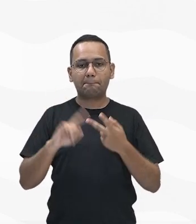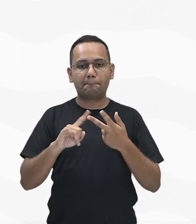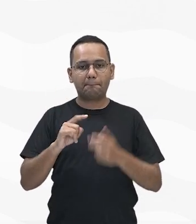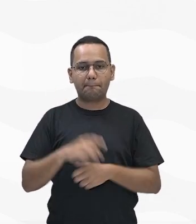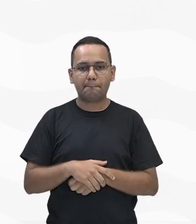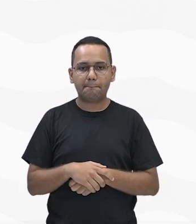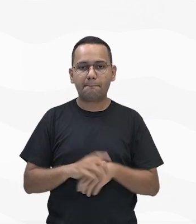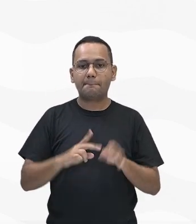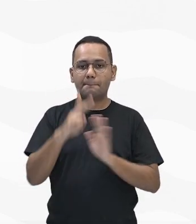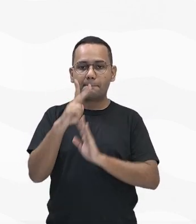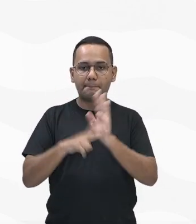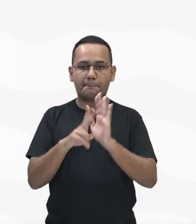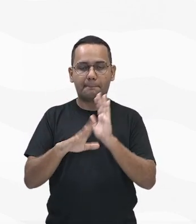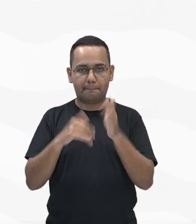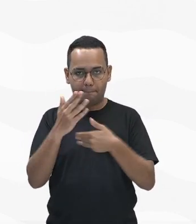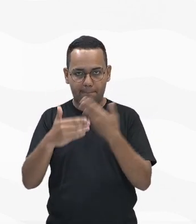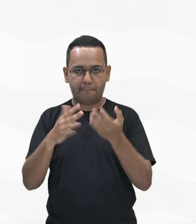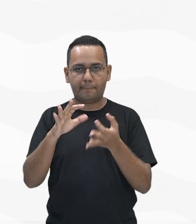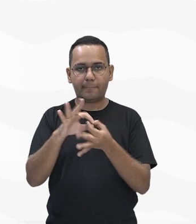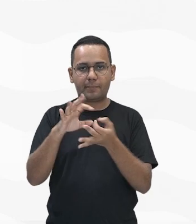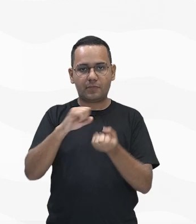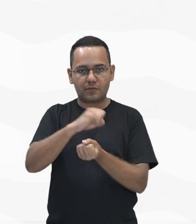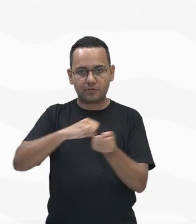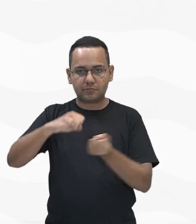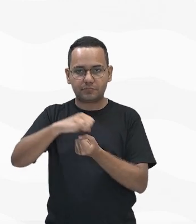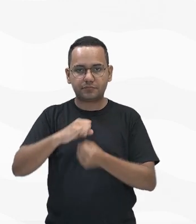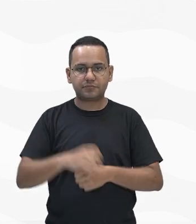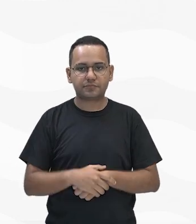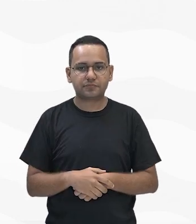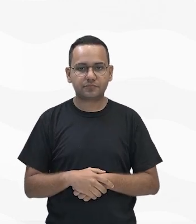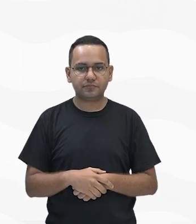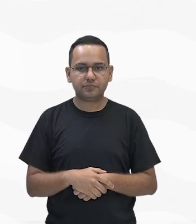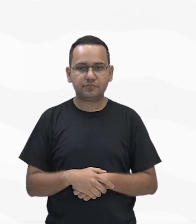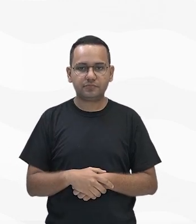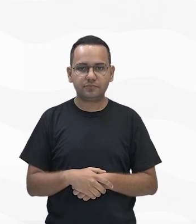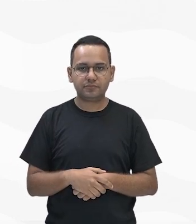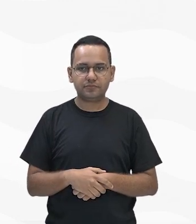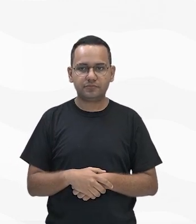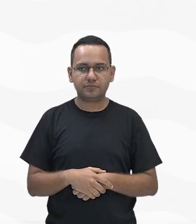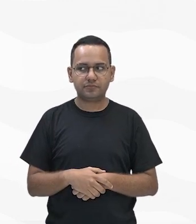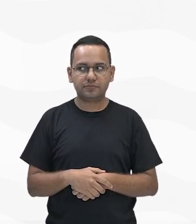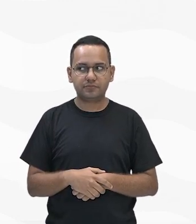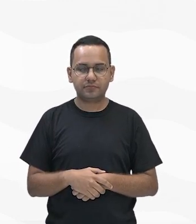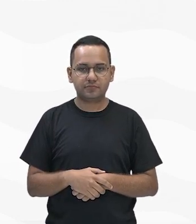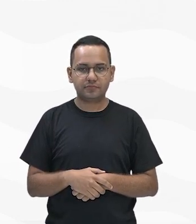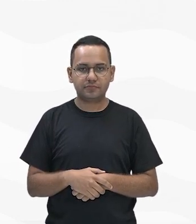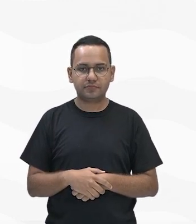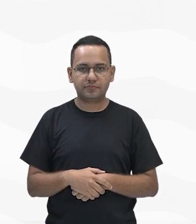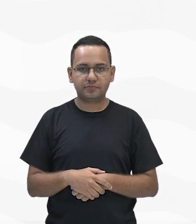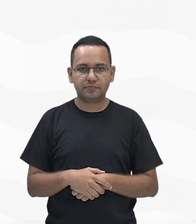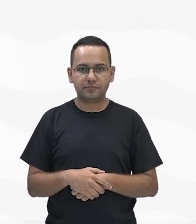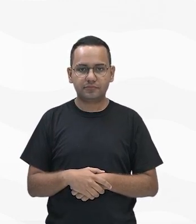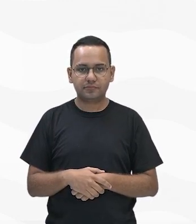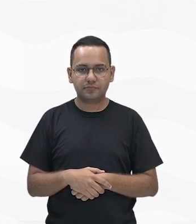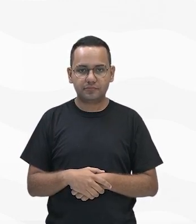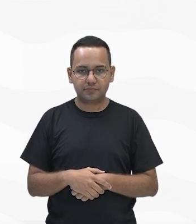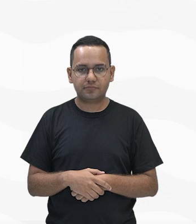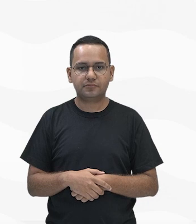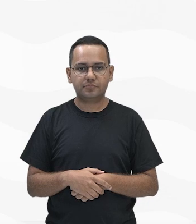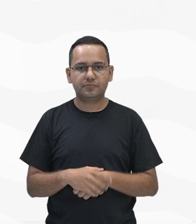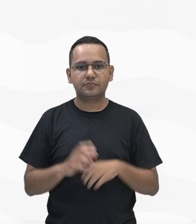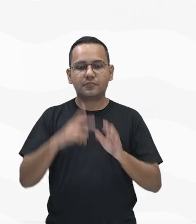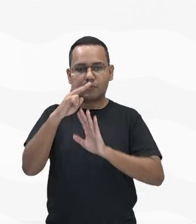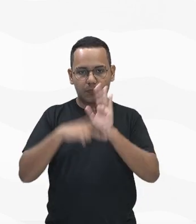desenvolvimento sustentável. Com o aumento do interesse em projetos de desenvolvimento sustentável na Amazônia, como ecoturismo, manejo